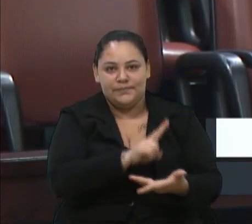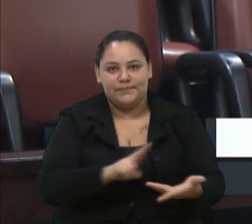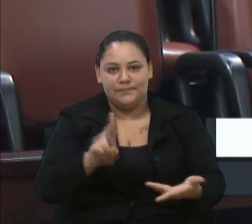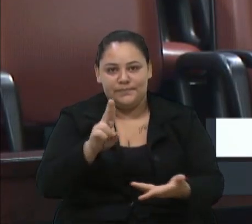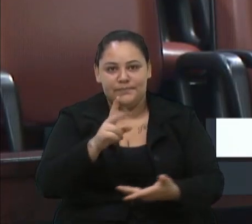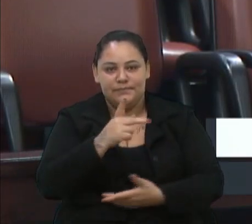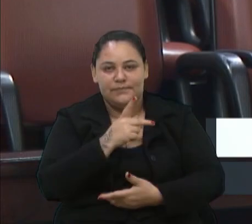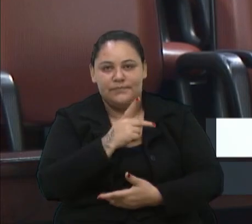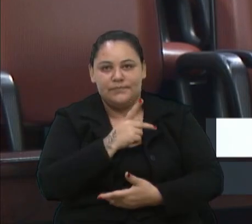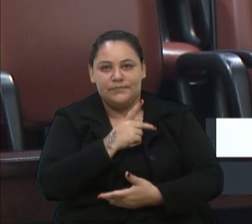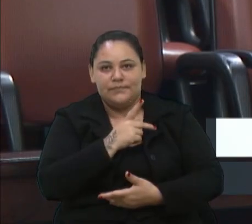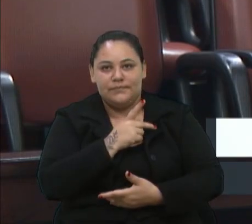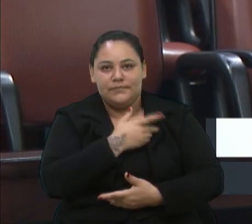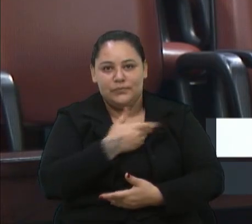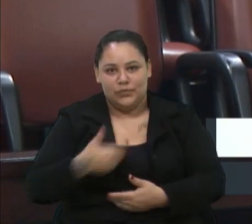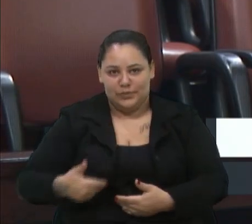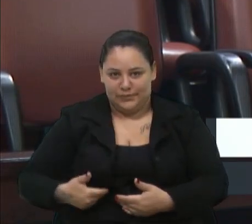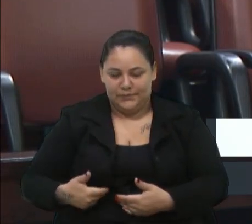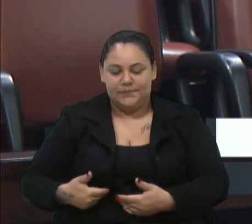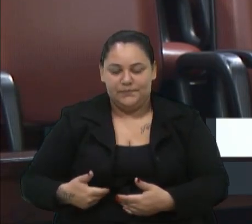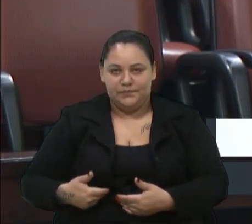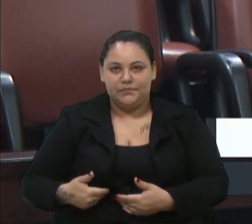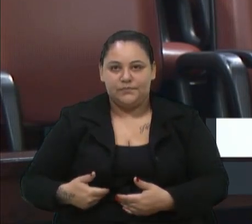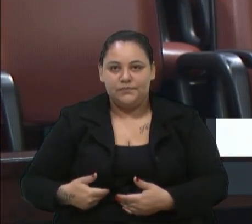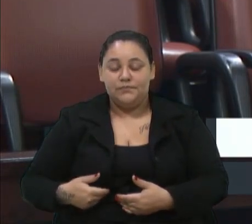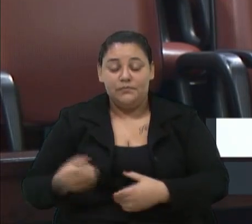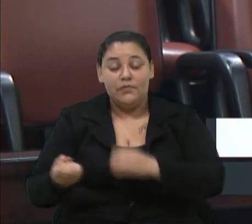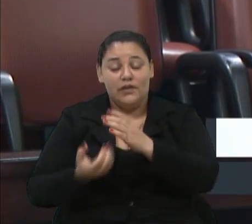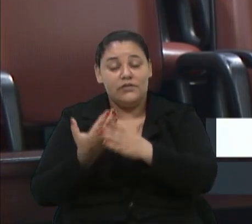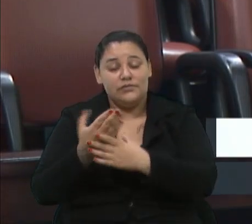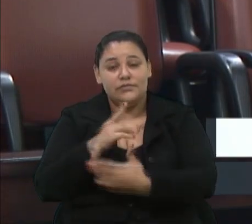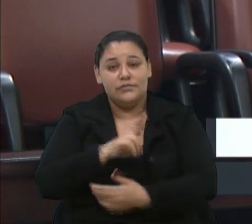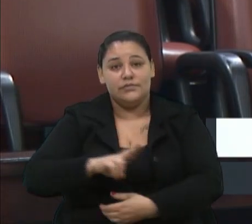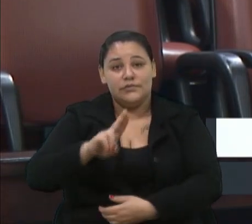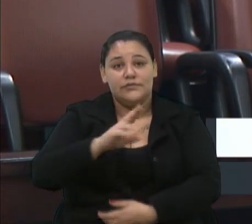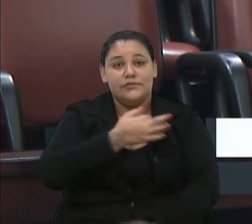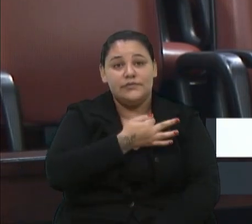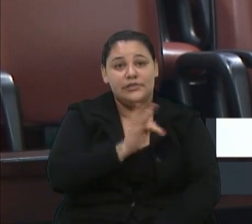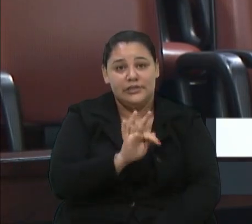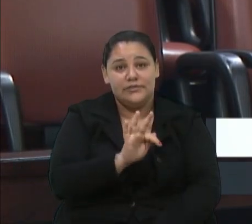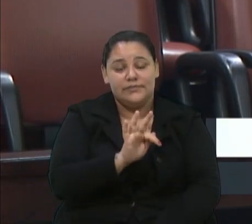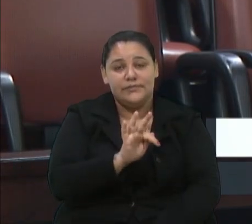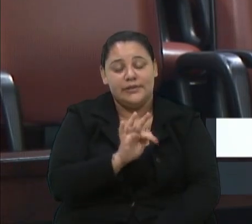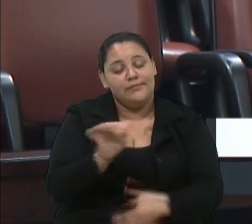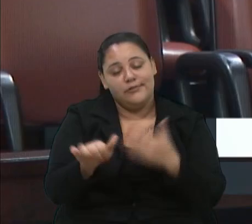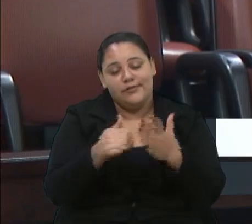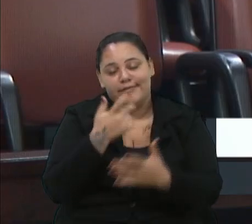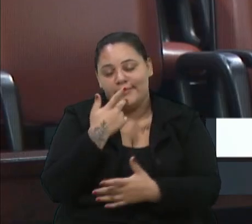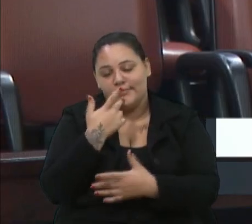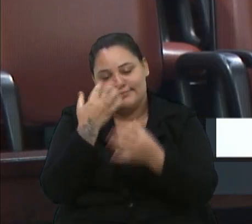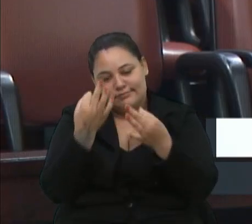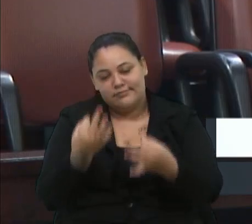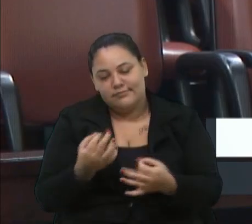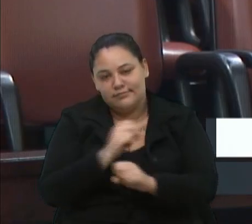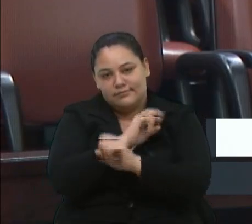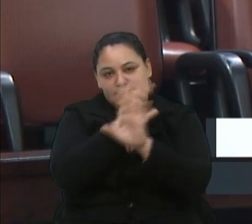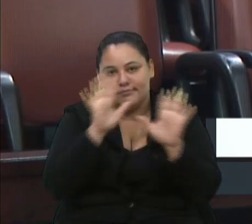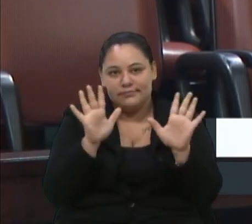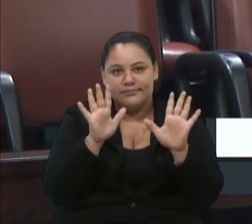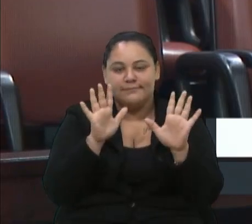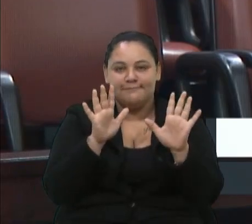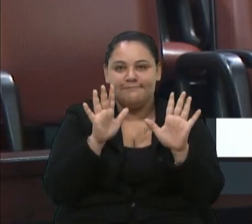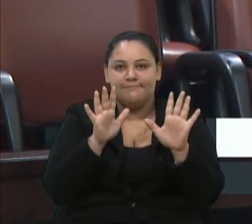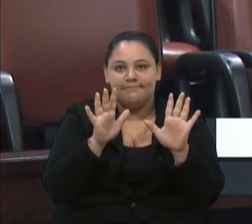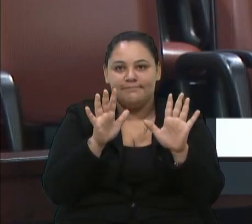pública. A criação de uma universidade federal, melhor dizendo, em nosso meio, abrirá